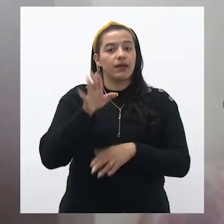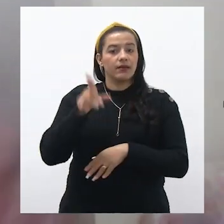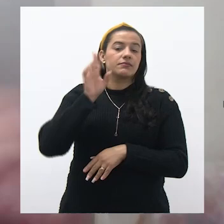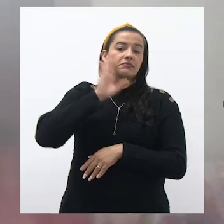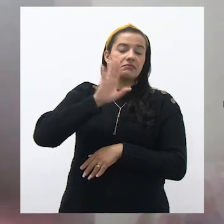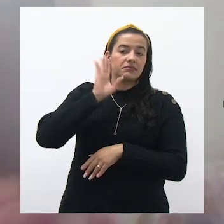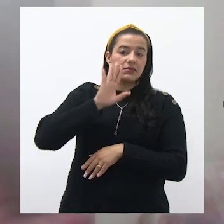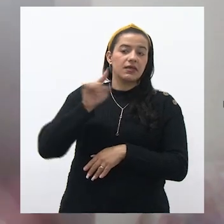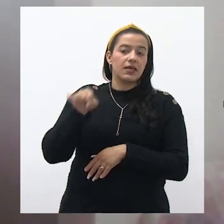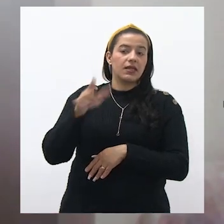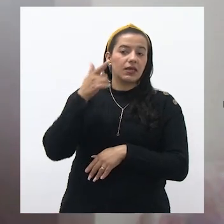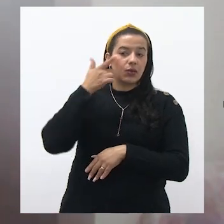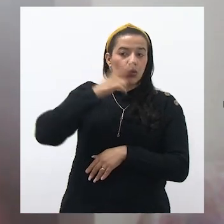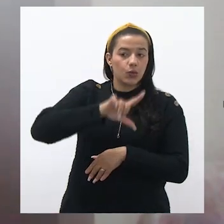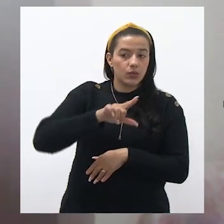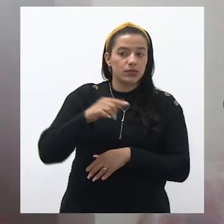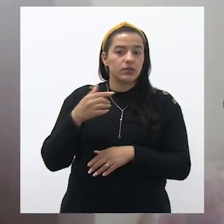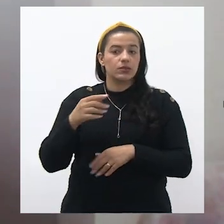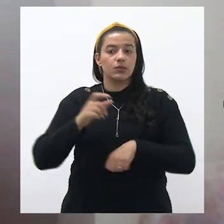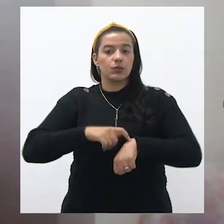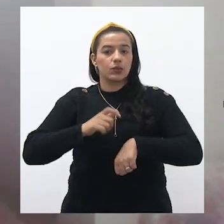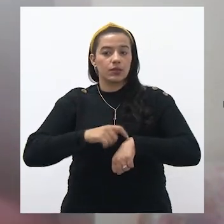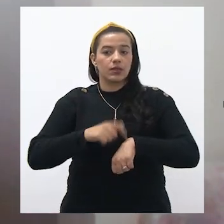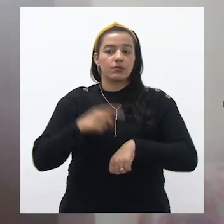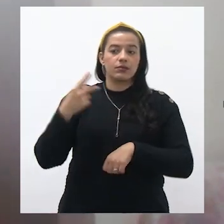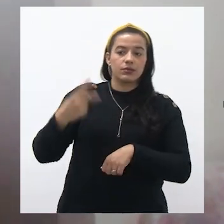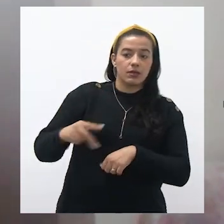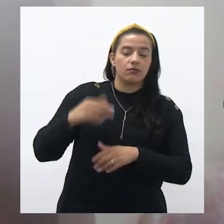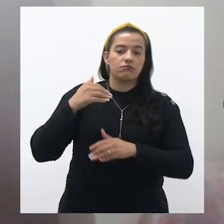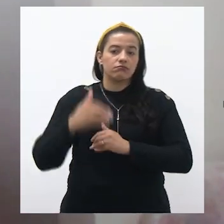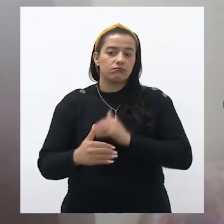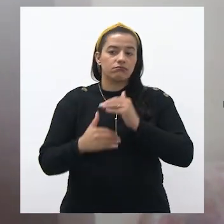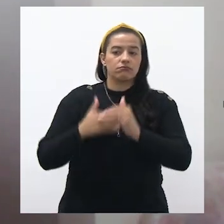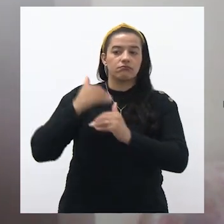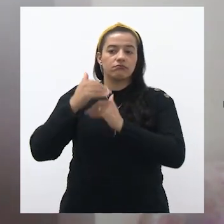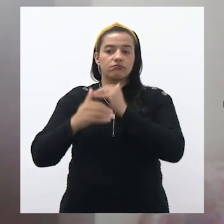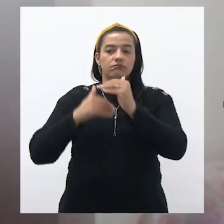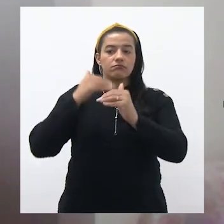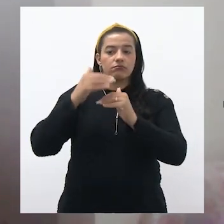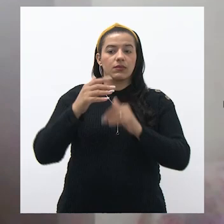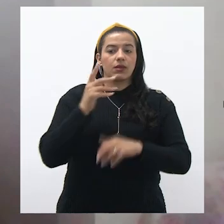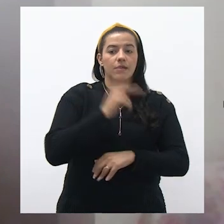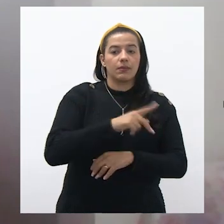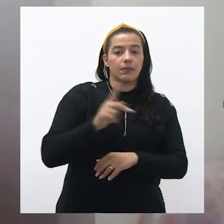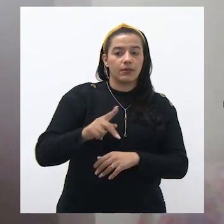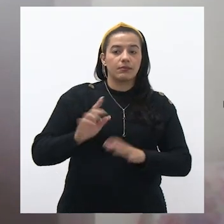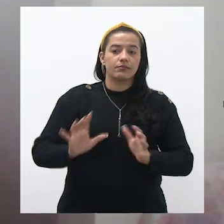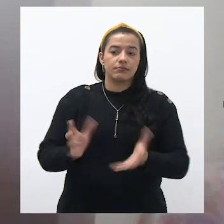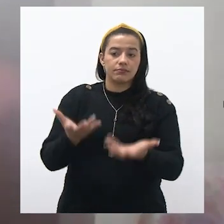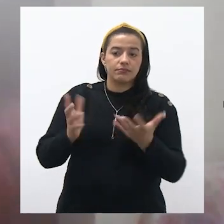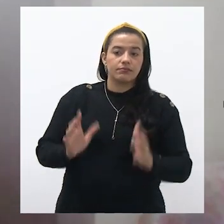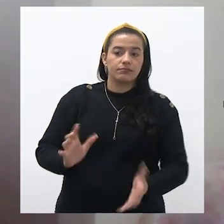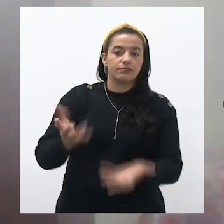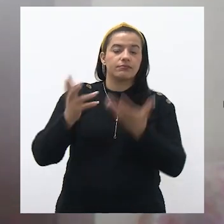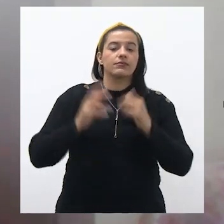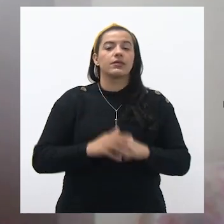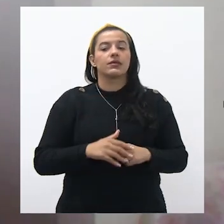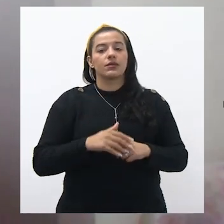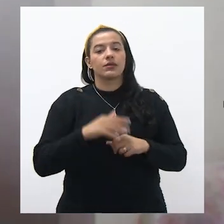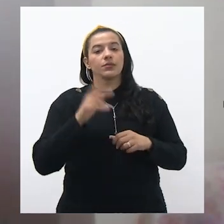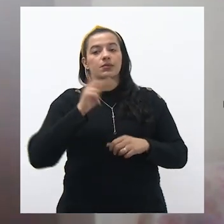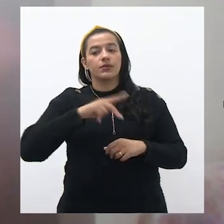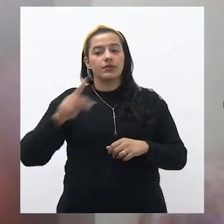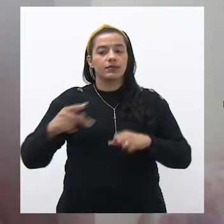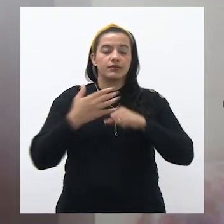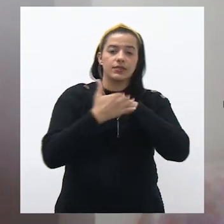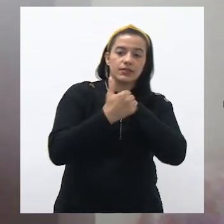legal. Ela conseguiu, no tempo dela, ir fazendo esse exercício. Claro que o professor vai incentivando, claro que o professor vai chamando,